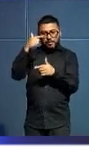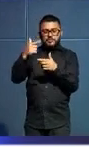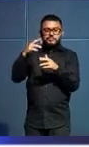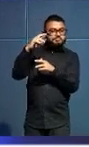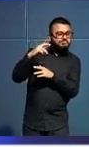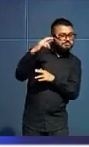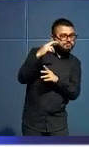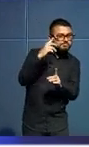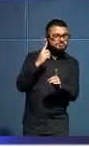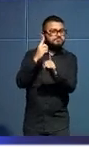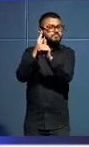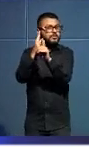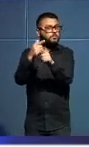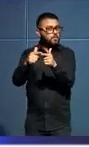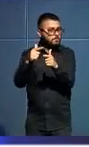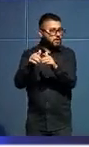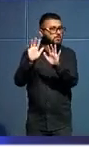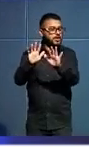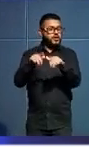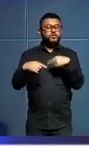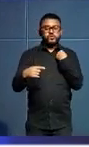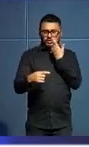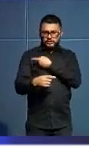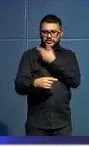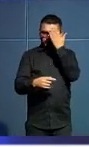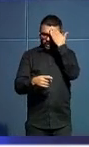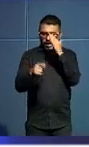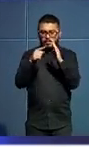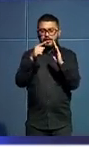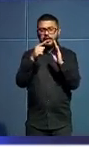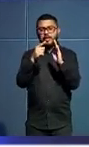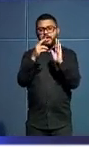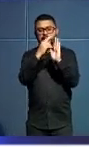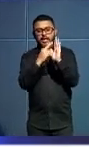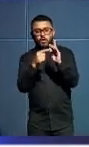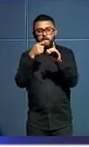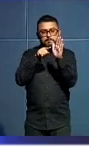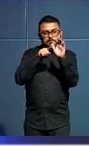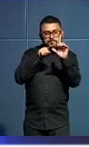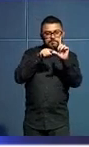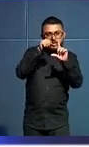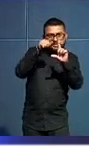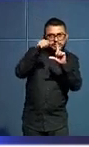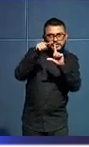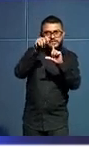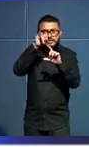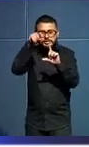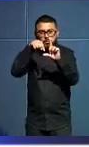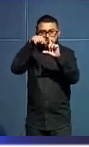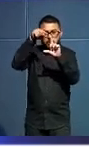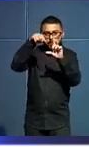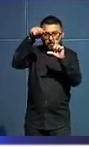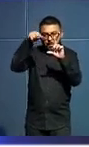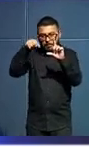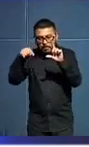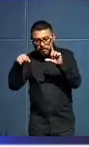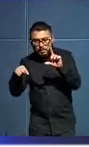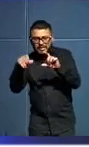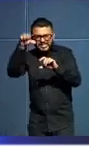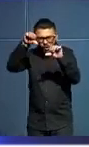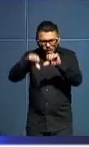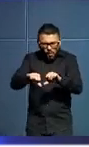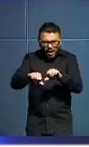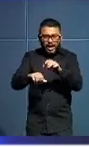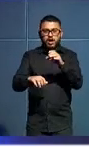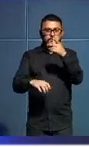de fiscalização Então os resultados dessa pesquisa refletem na formação desses indicadores né indicando a satisfação